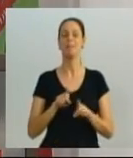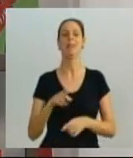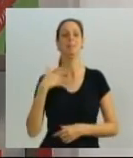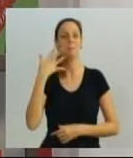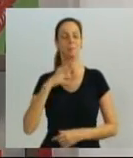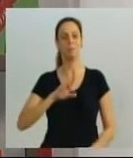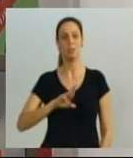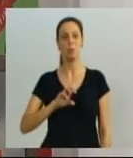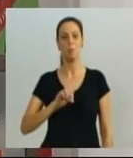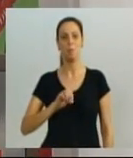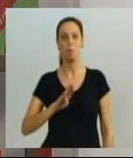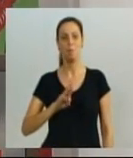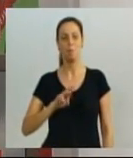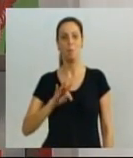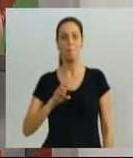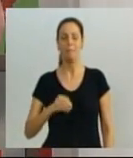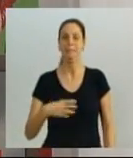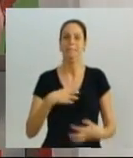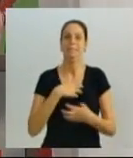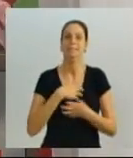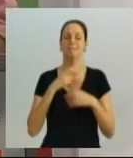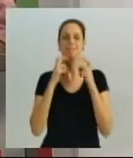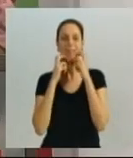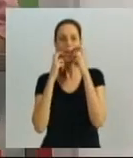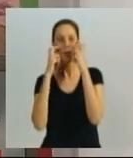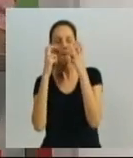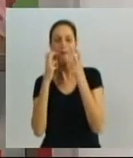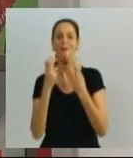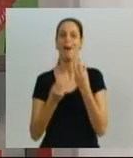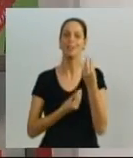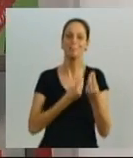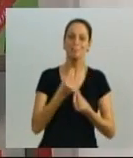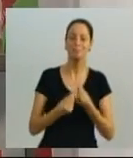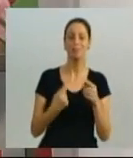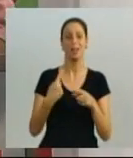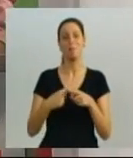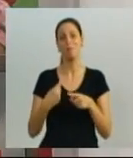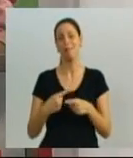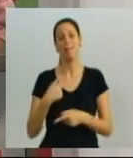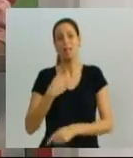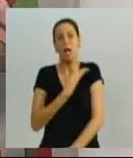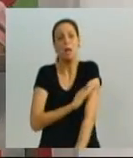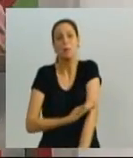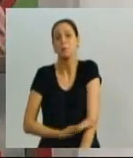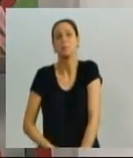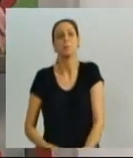Roberto Luz. Eu fico até meio envergonhado, meio constrangido, porque eu não sou muito de fazer